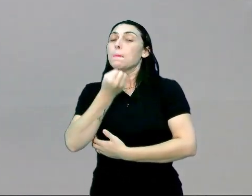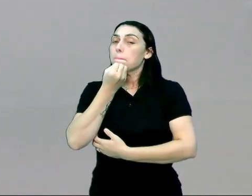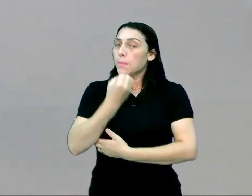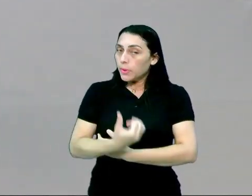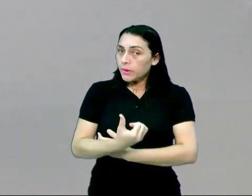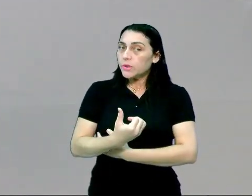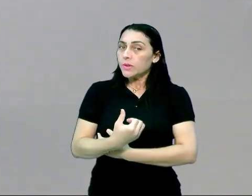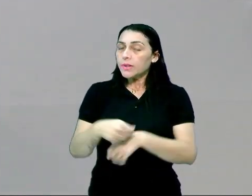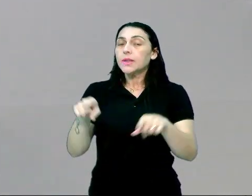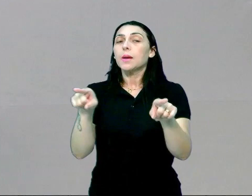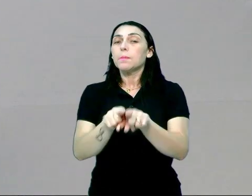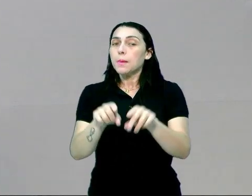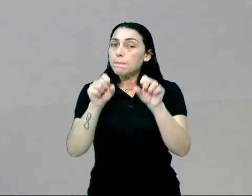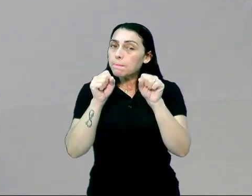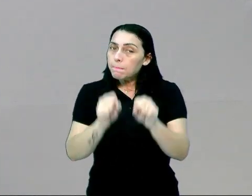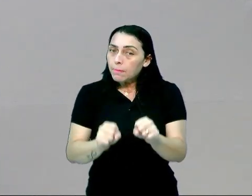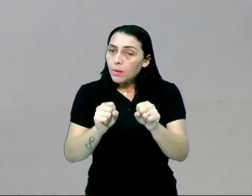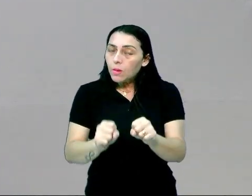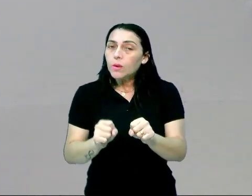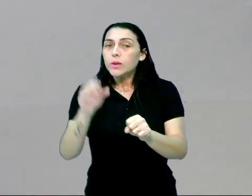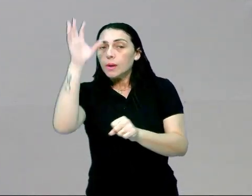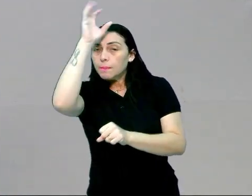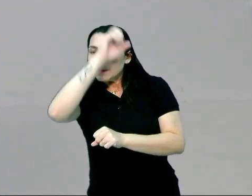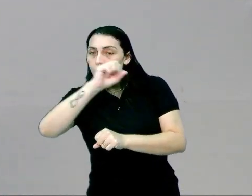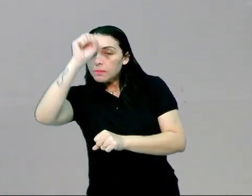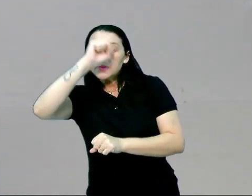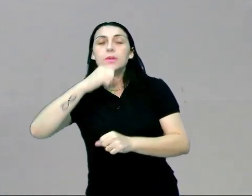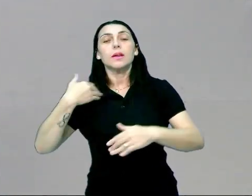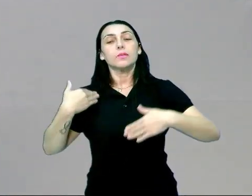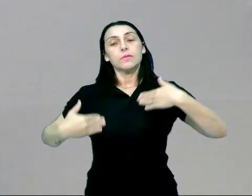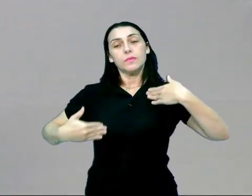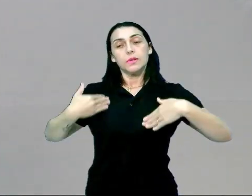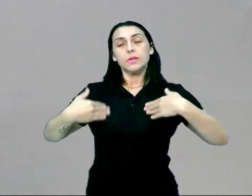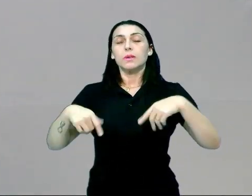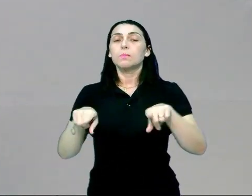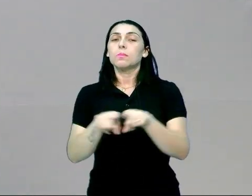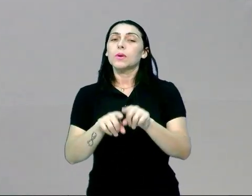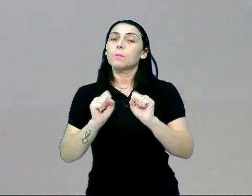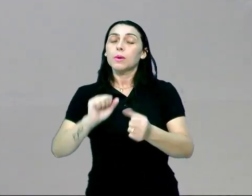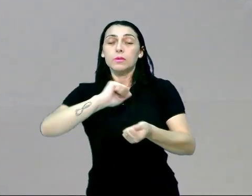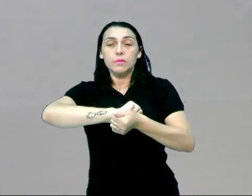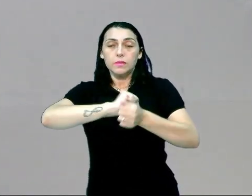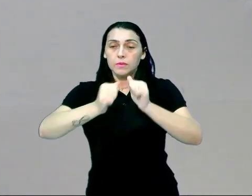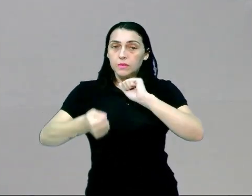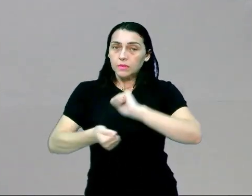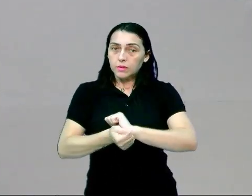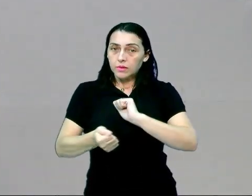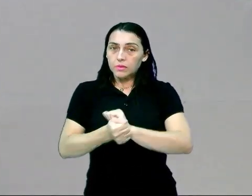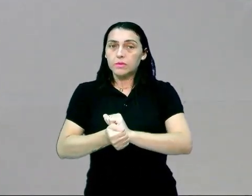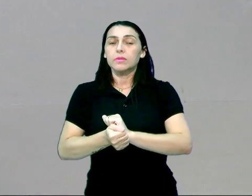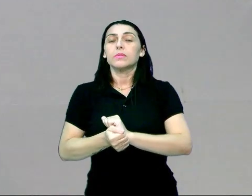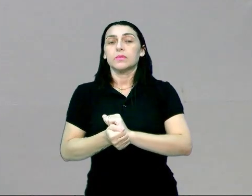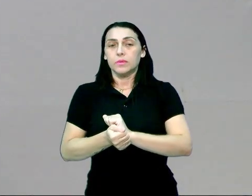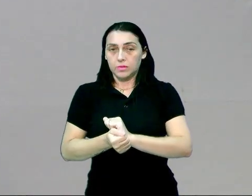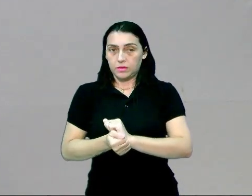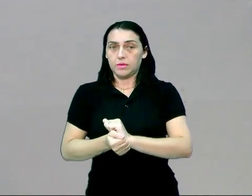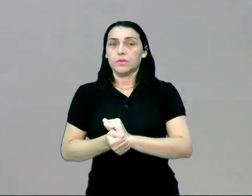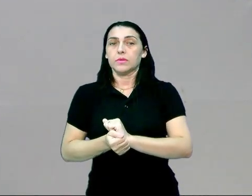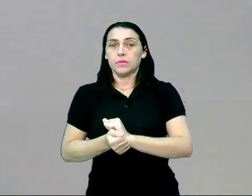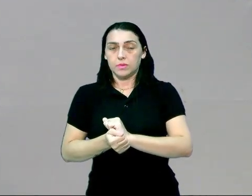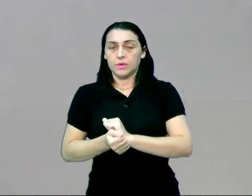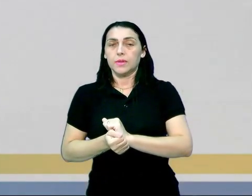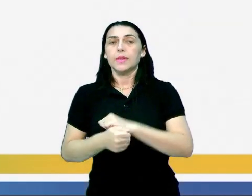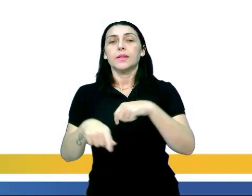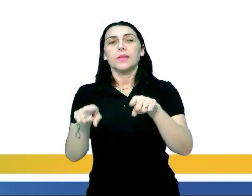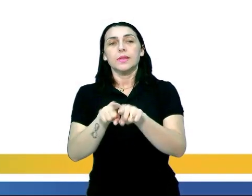positiva e pode ser sim também de aprendizagem física, tá? Porque a gente pode fazer essa adaptação, essa atualização devido à